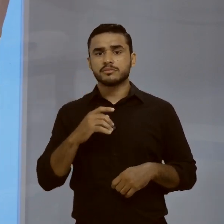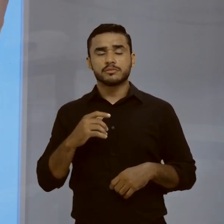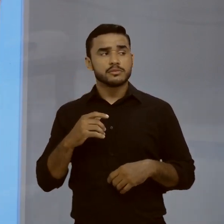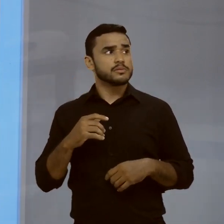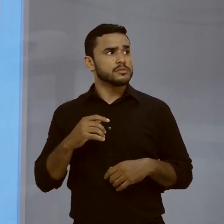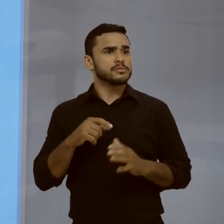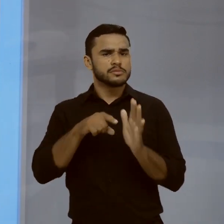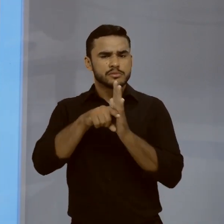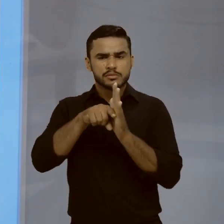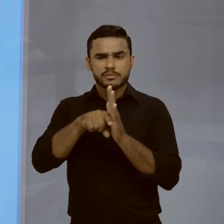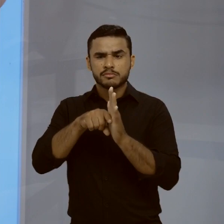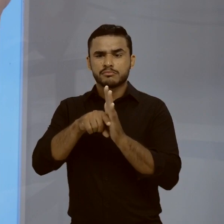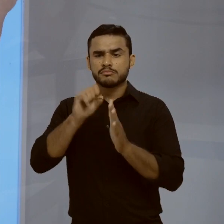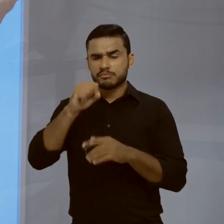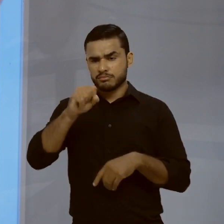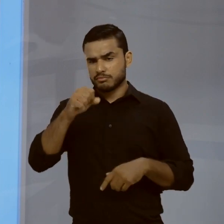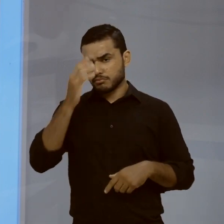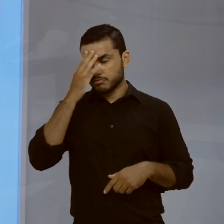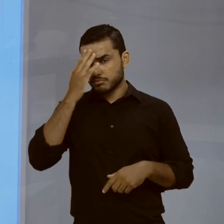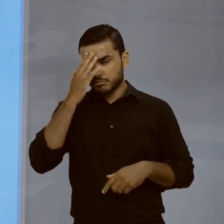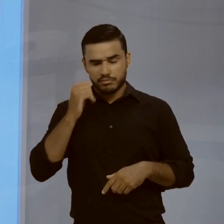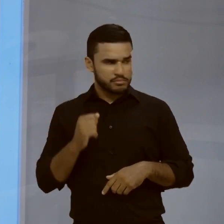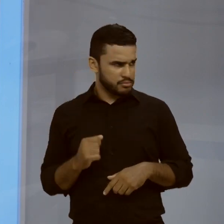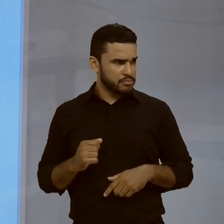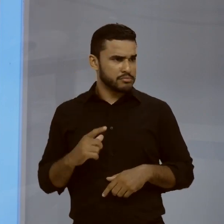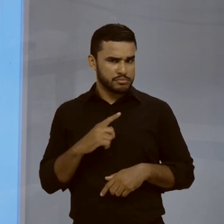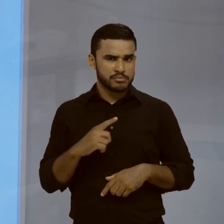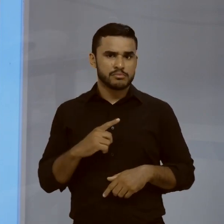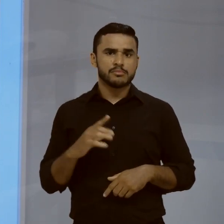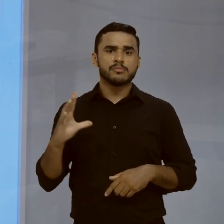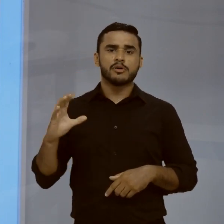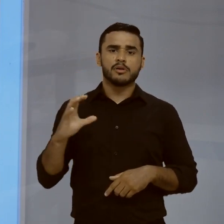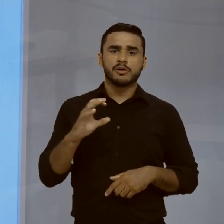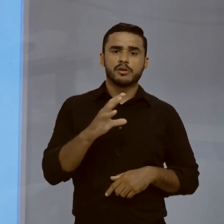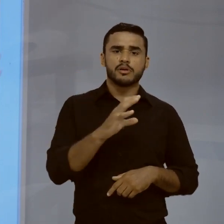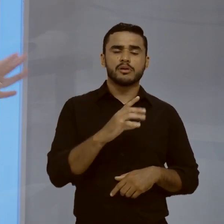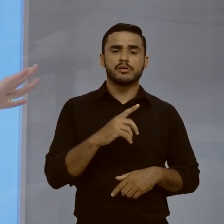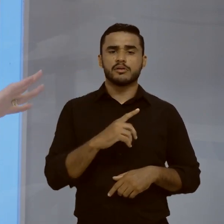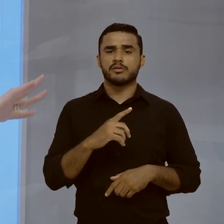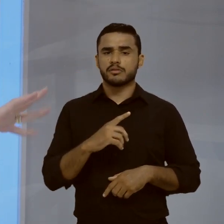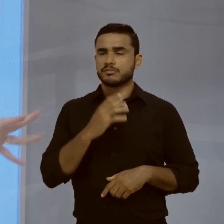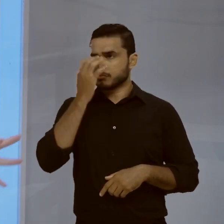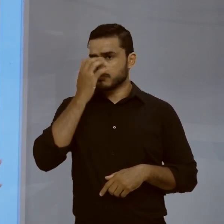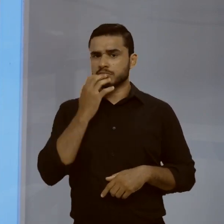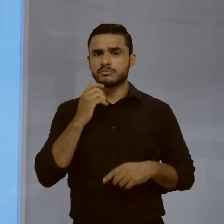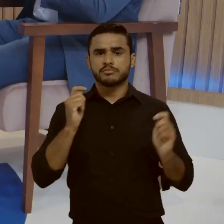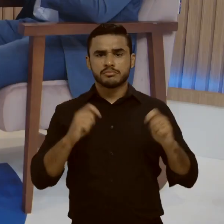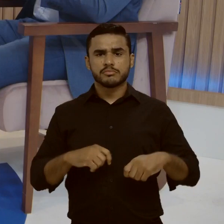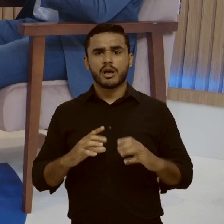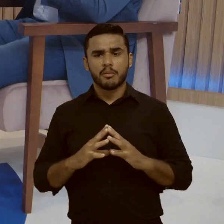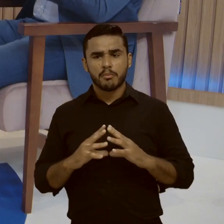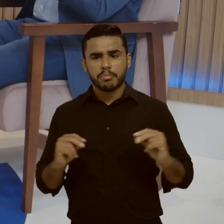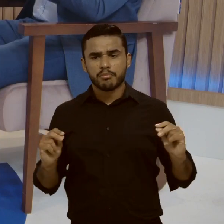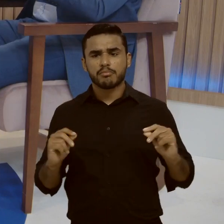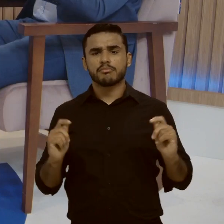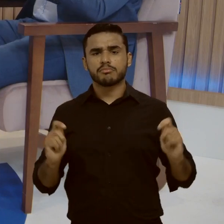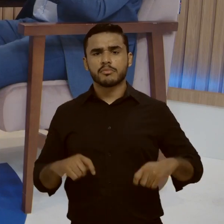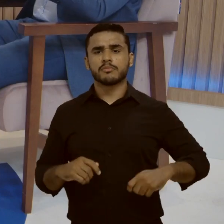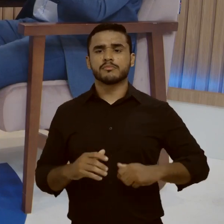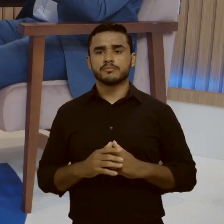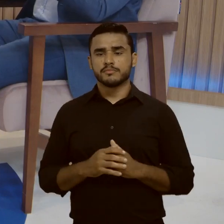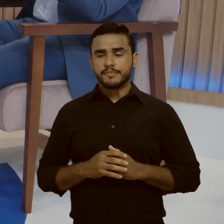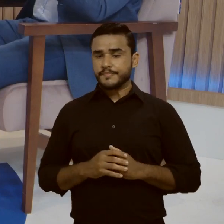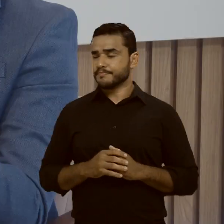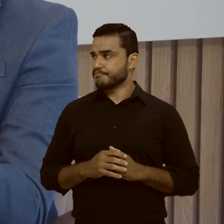Que, ao contrário também do pâncreas, é um câncer bem curável, como a gente fala, Exatamente. Né? Ao contrário